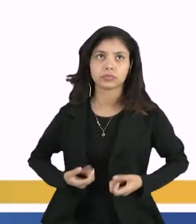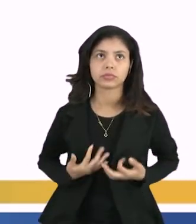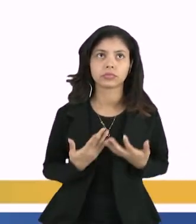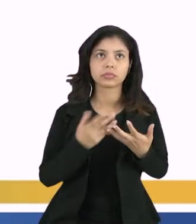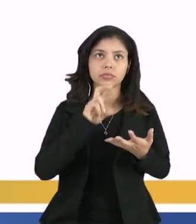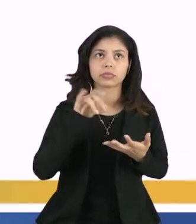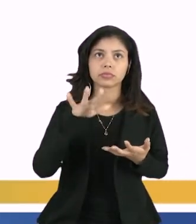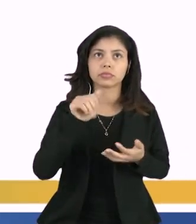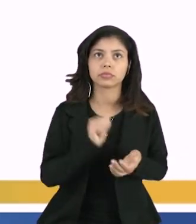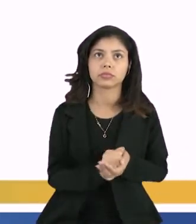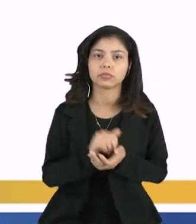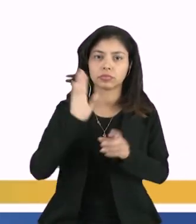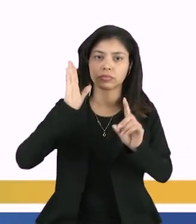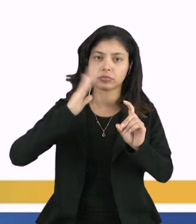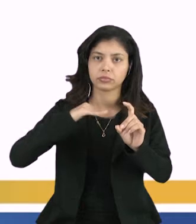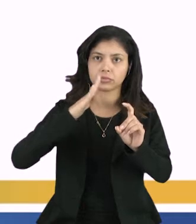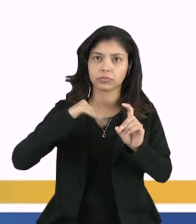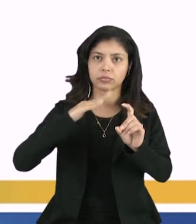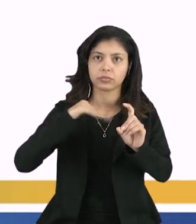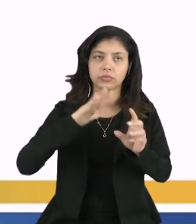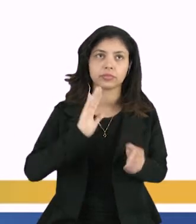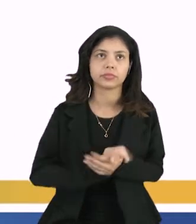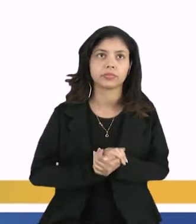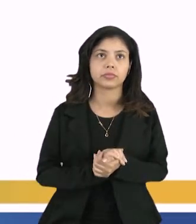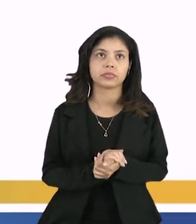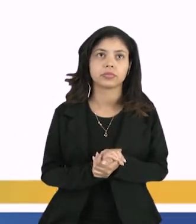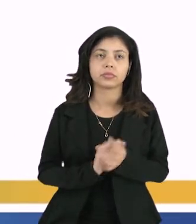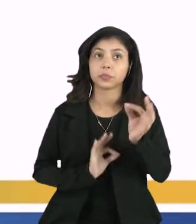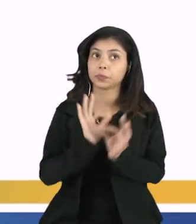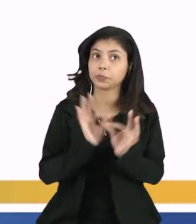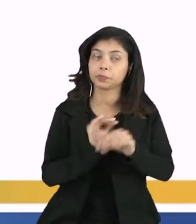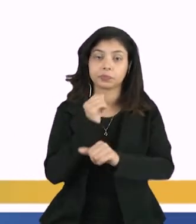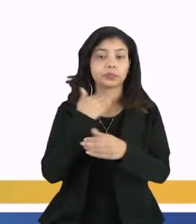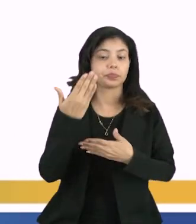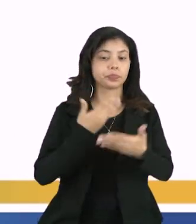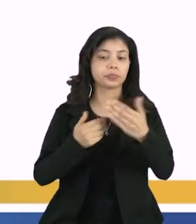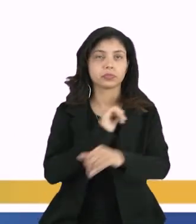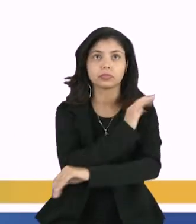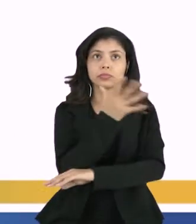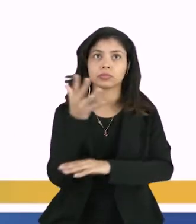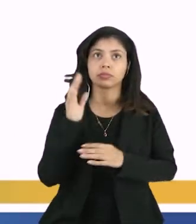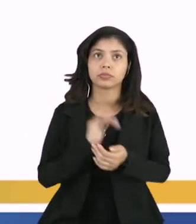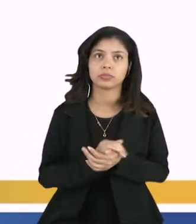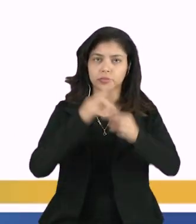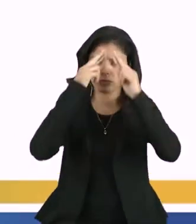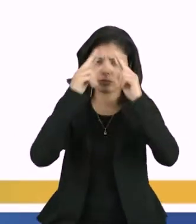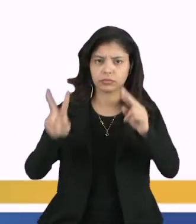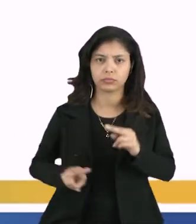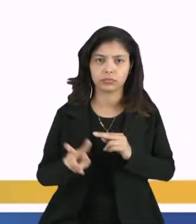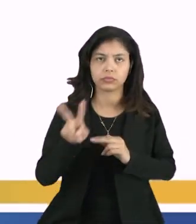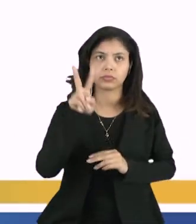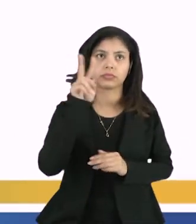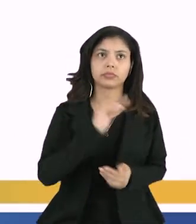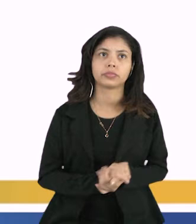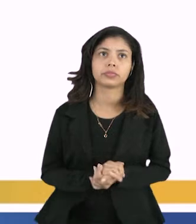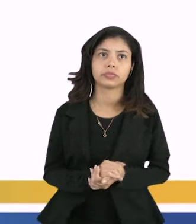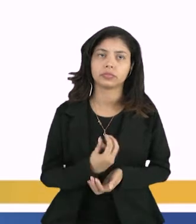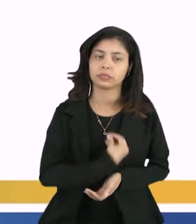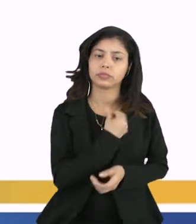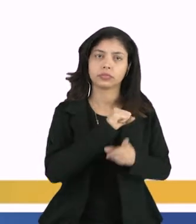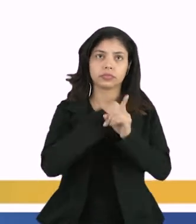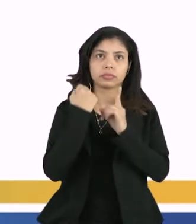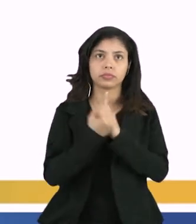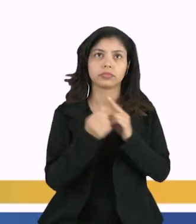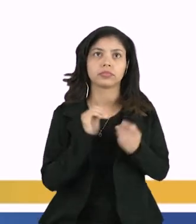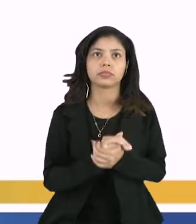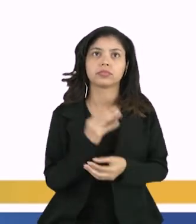manifestação cosmológica, que são os mitos, modos de reação com a natureza, que é o respeito e a valorização, e as